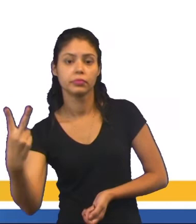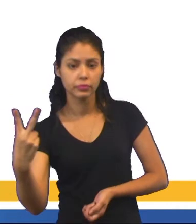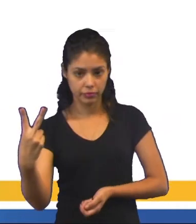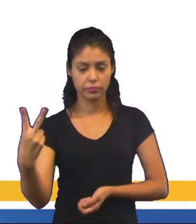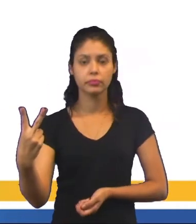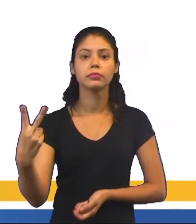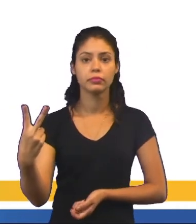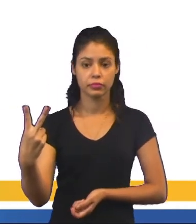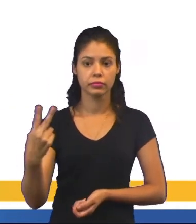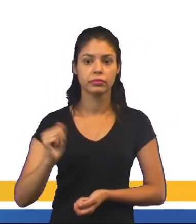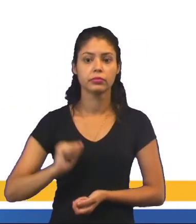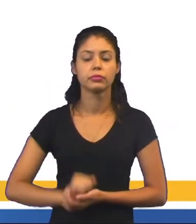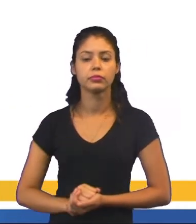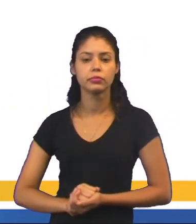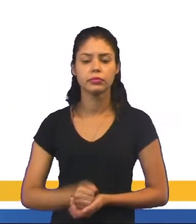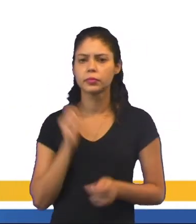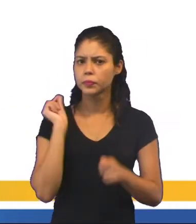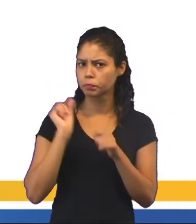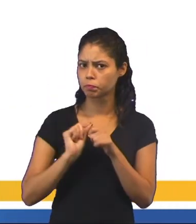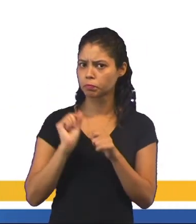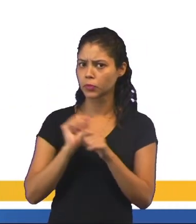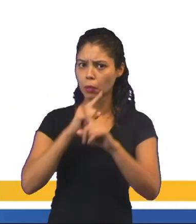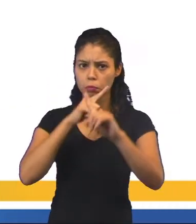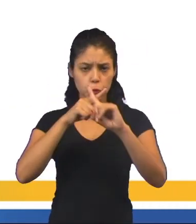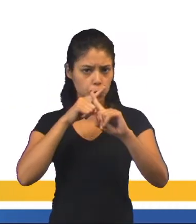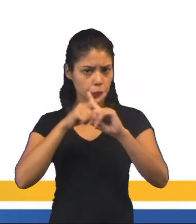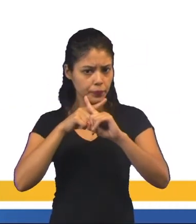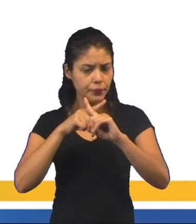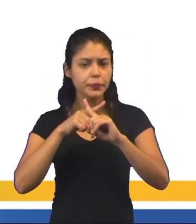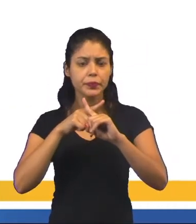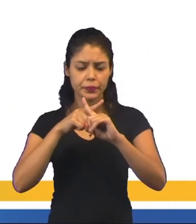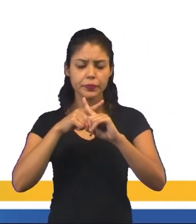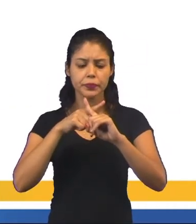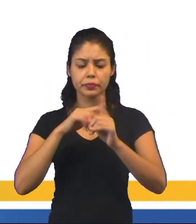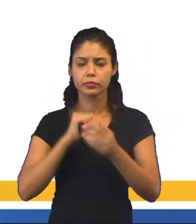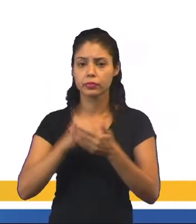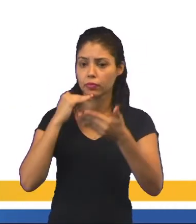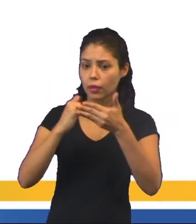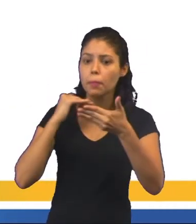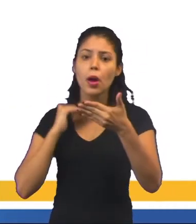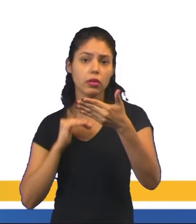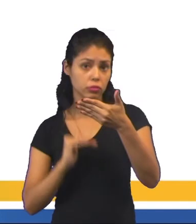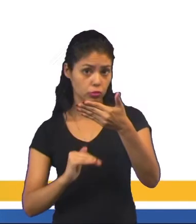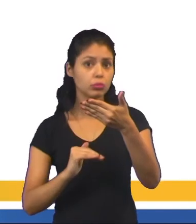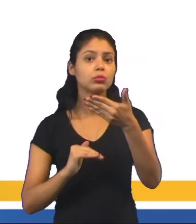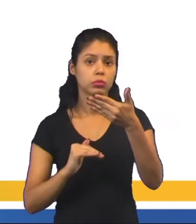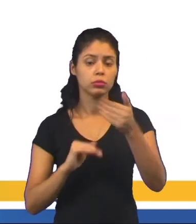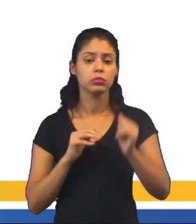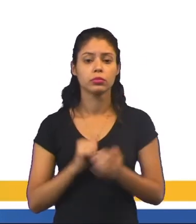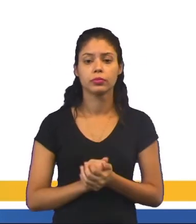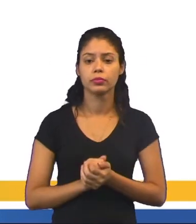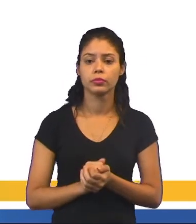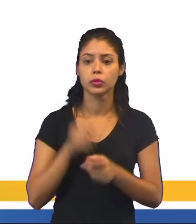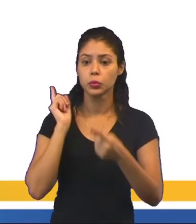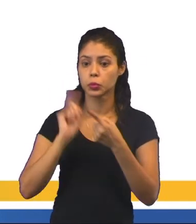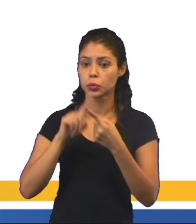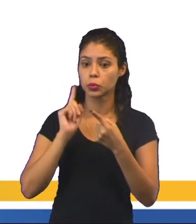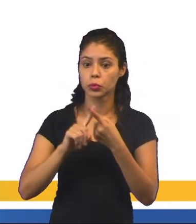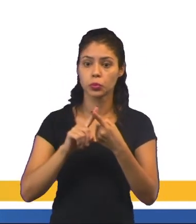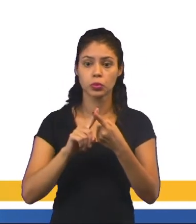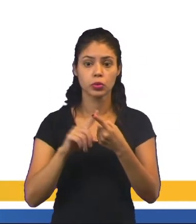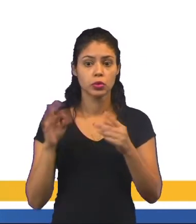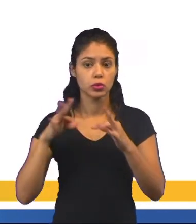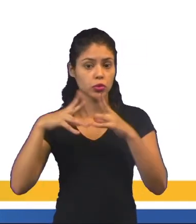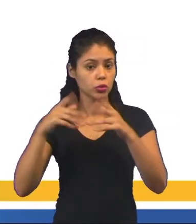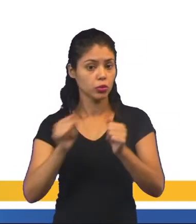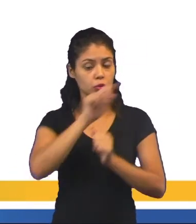do determinante para fazer a multiplicação abaixo, tá? Primeiro, todos